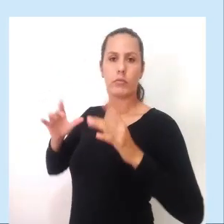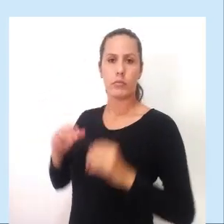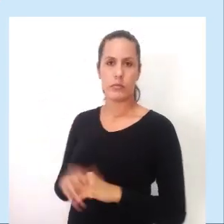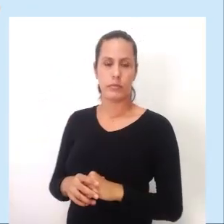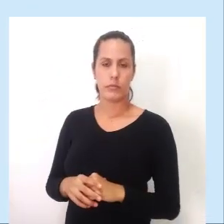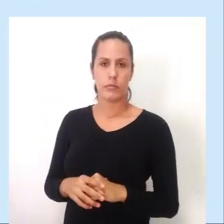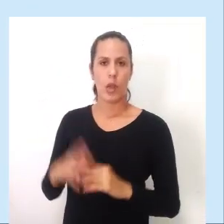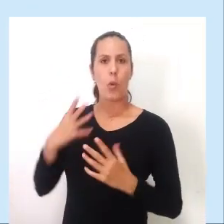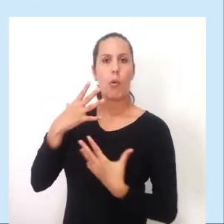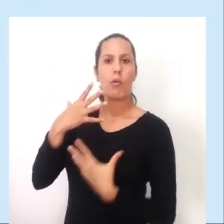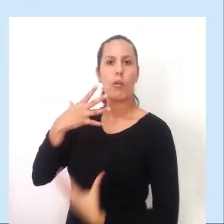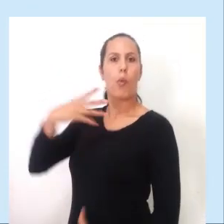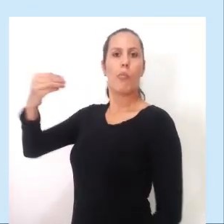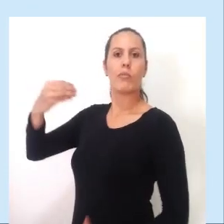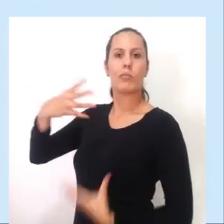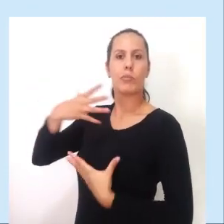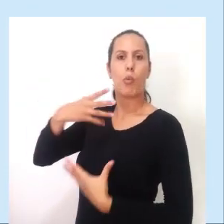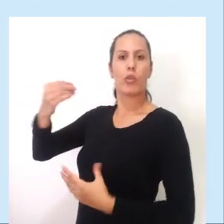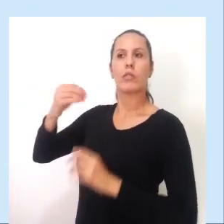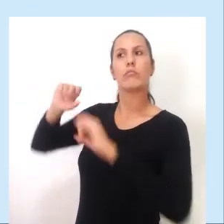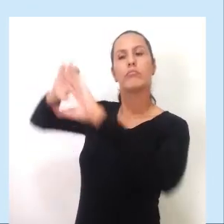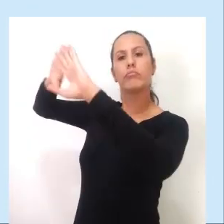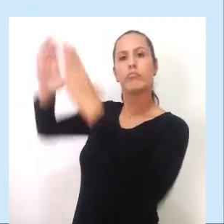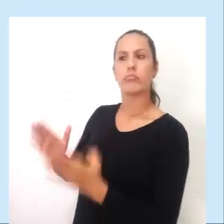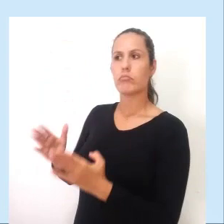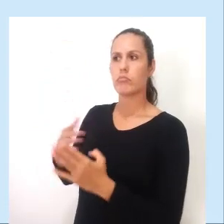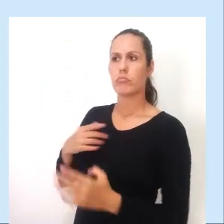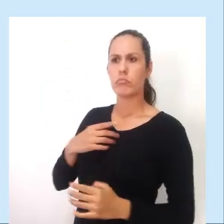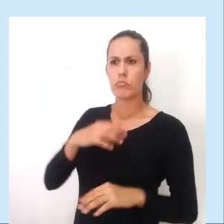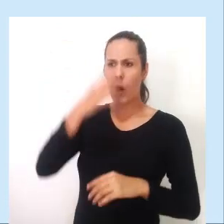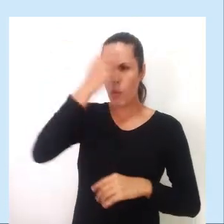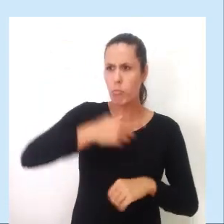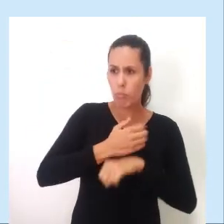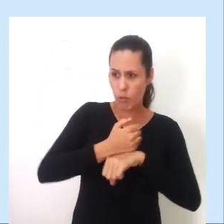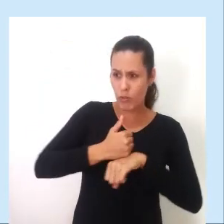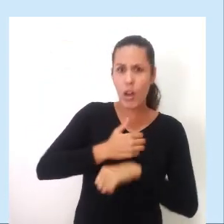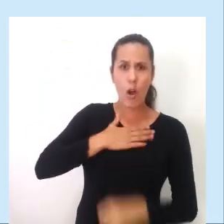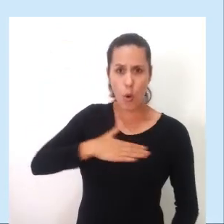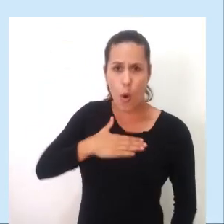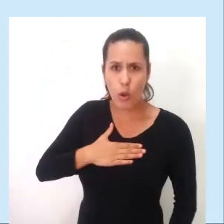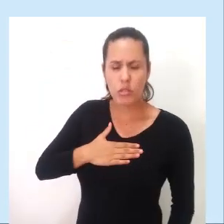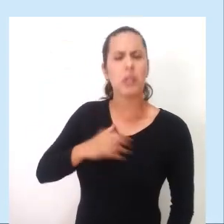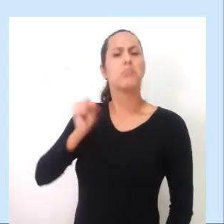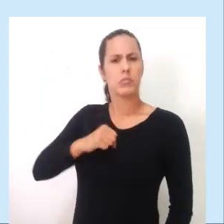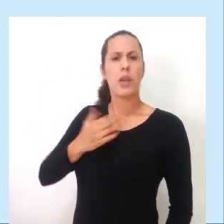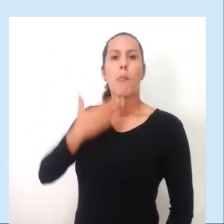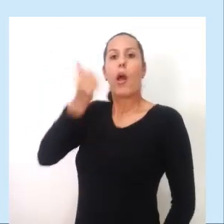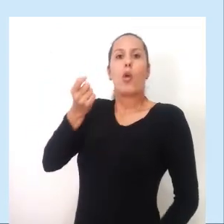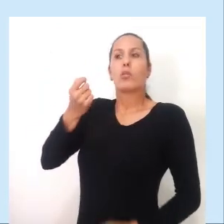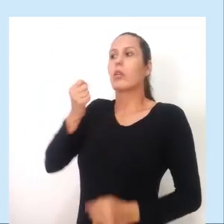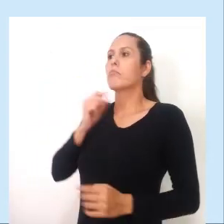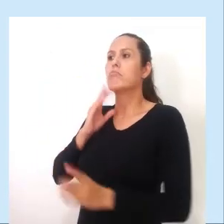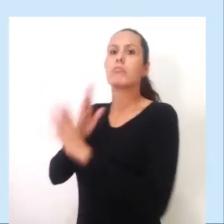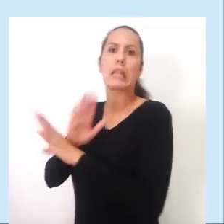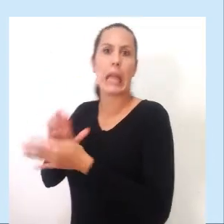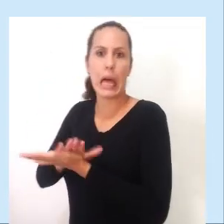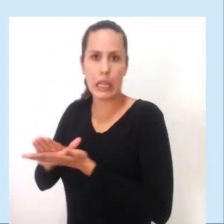Paleontólogo gosta? Gosta. É melhor do que não achar nada, ok? E aí eu tenho moldes